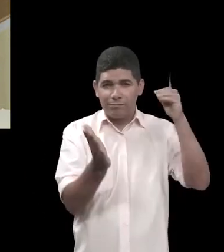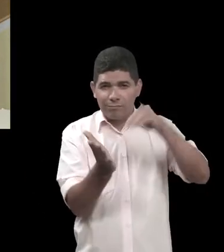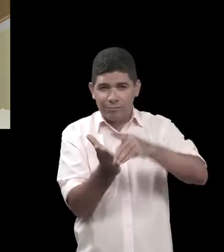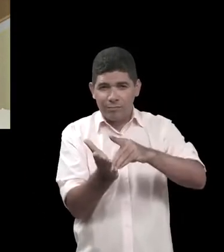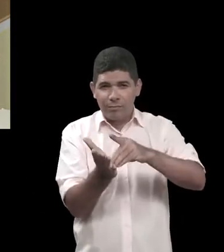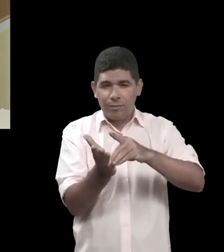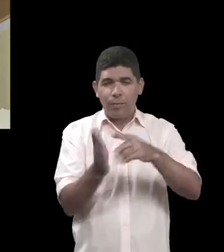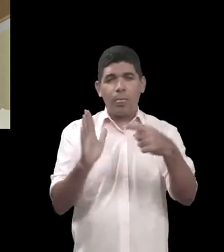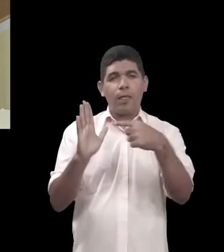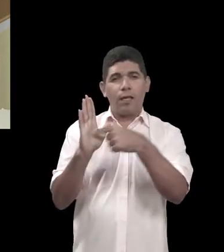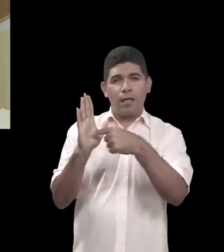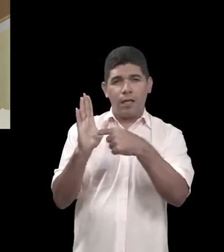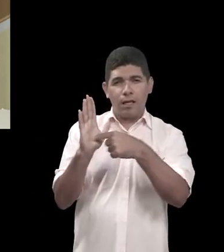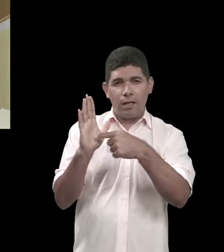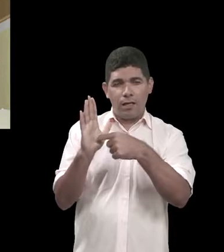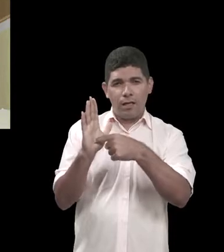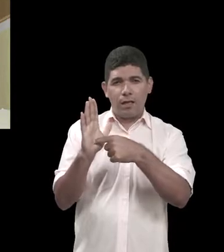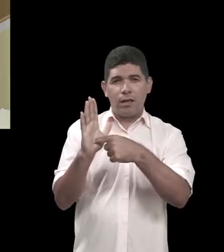decreto vinha